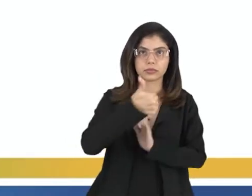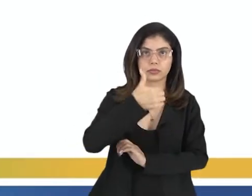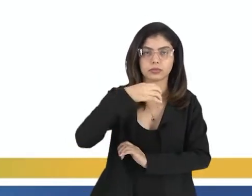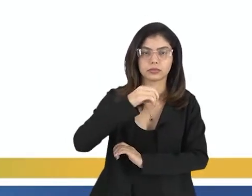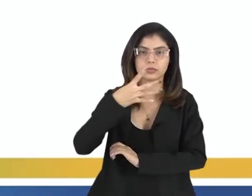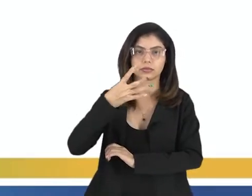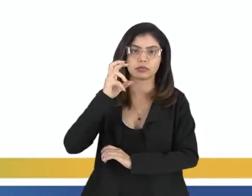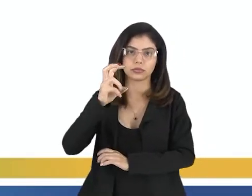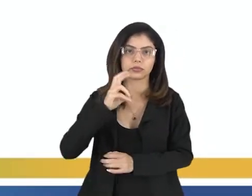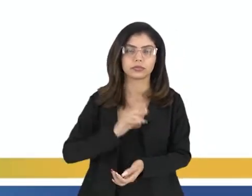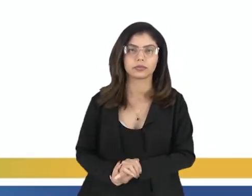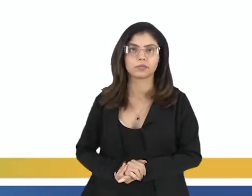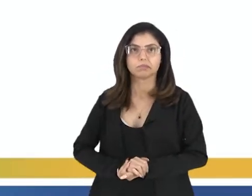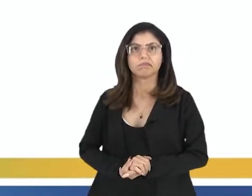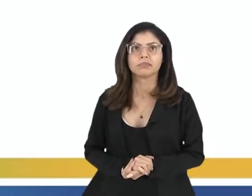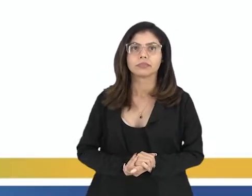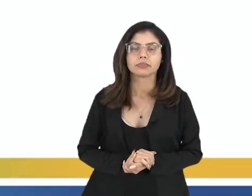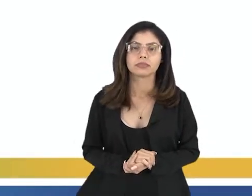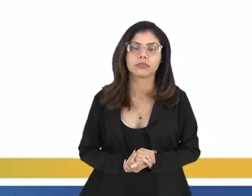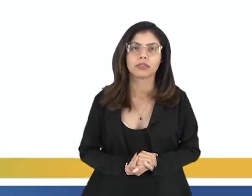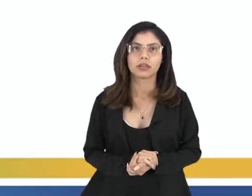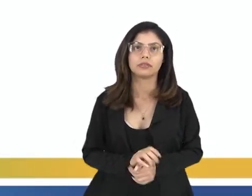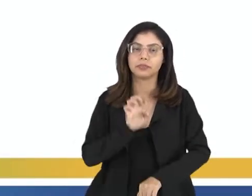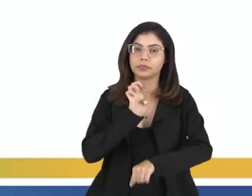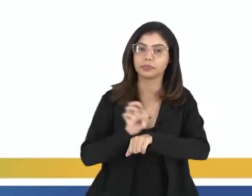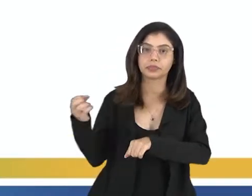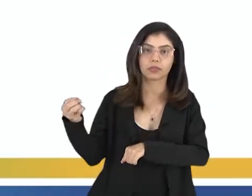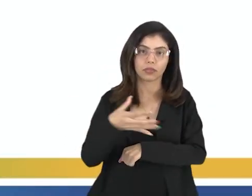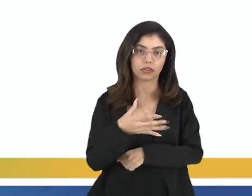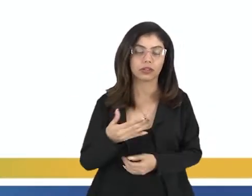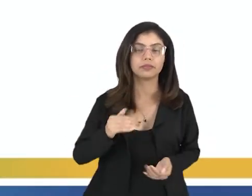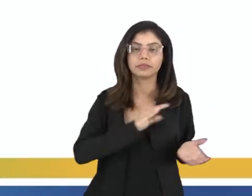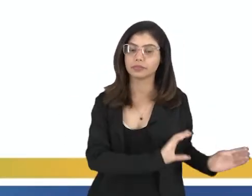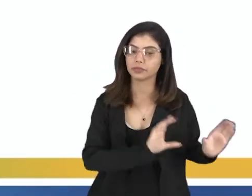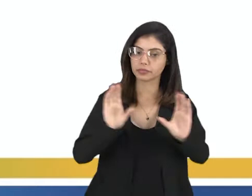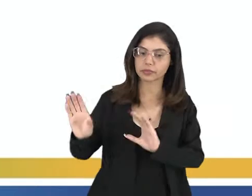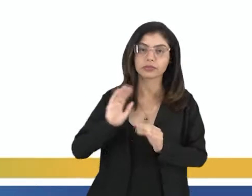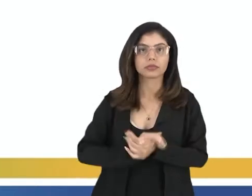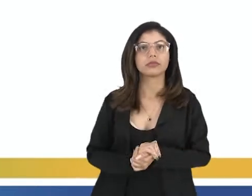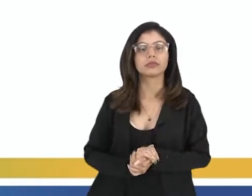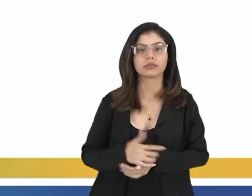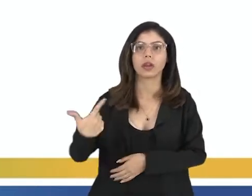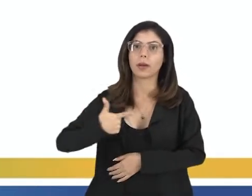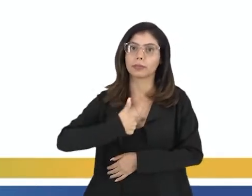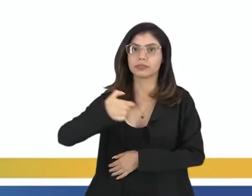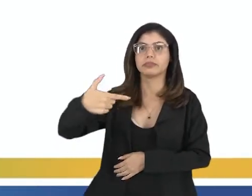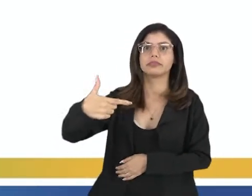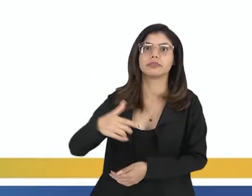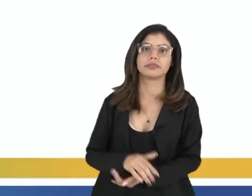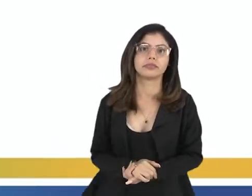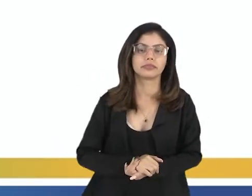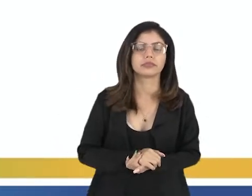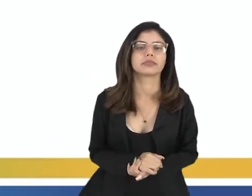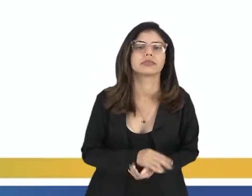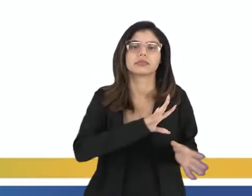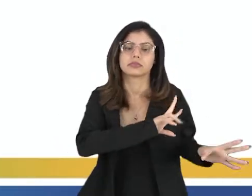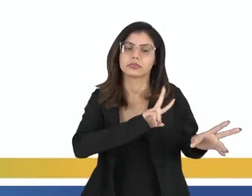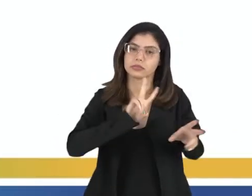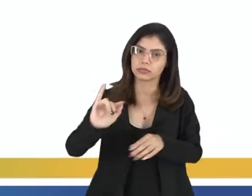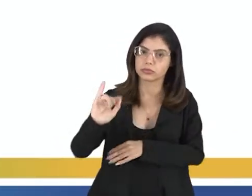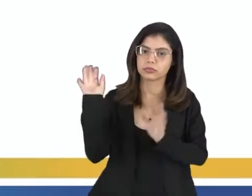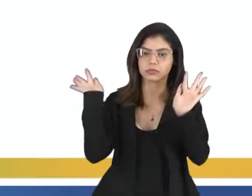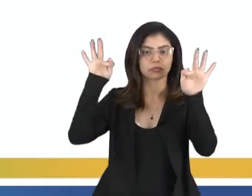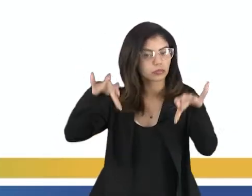a 1945, O Estado Novo aí, então, faz parte do governo de Getúlio Vargas, Ele vai